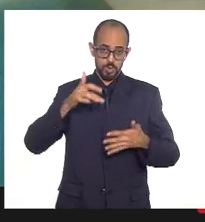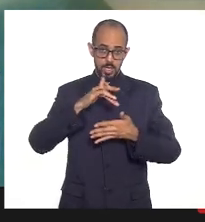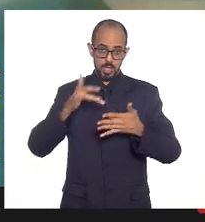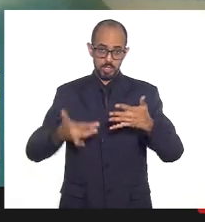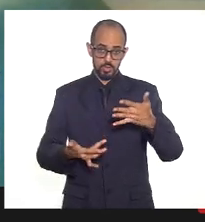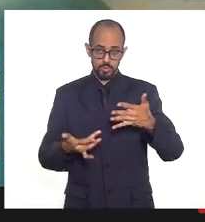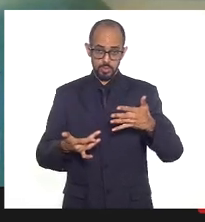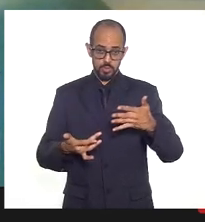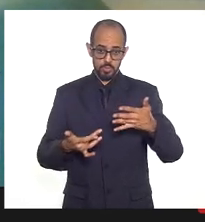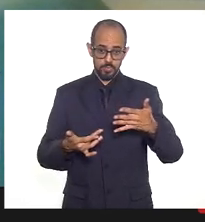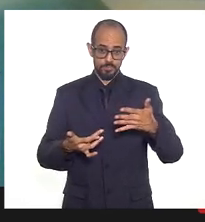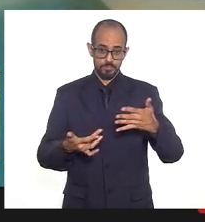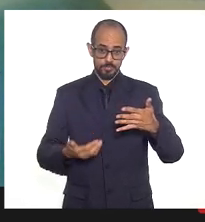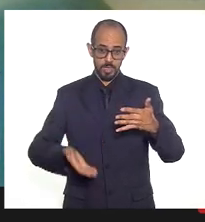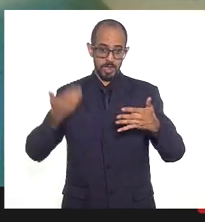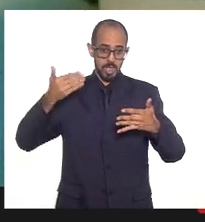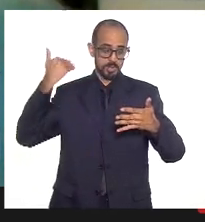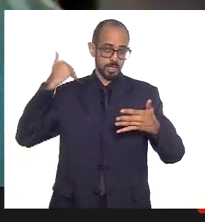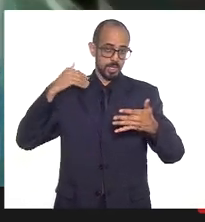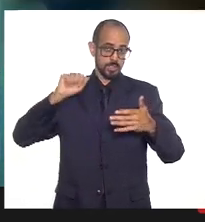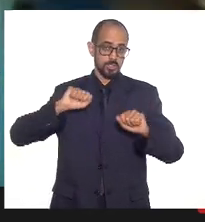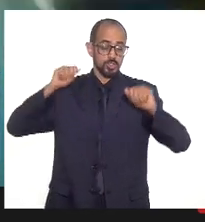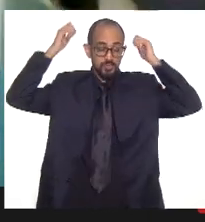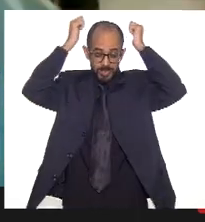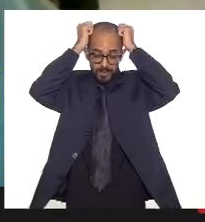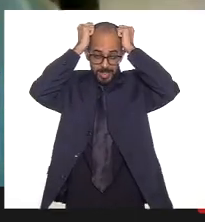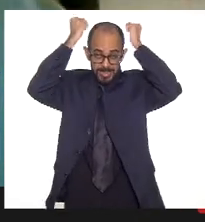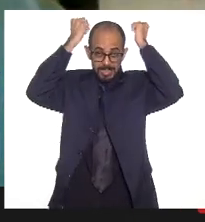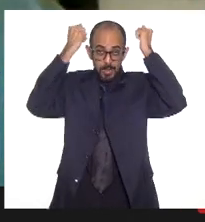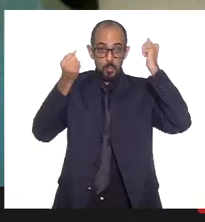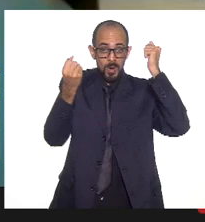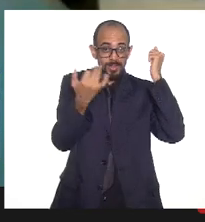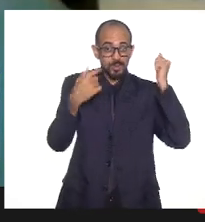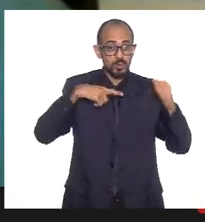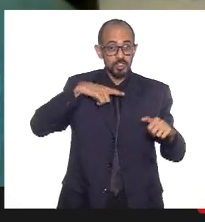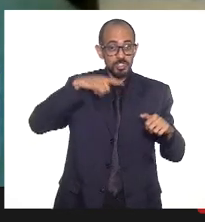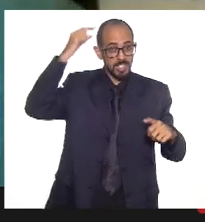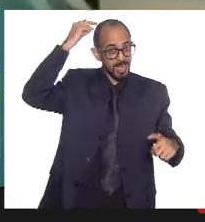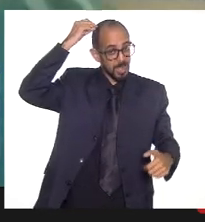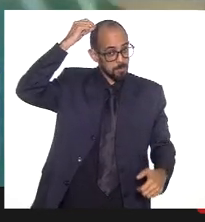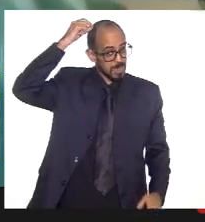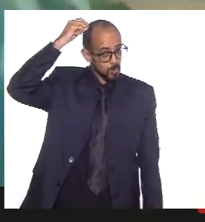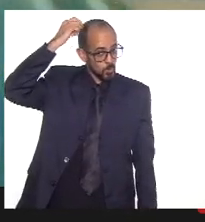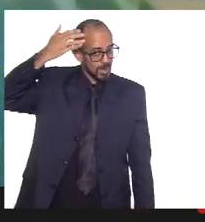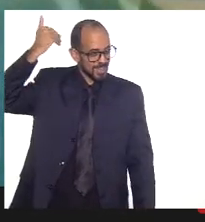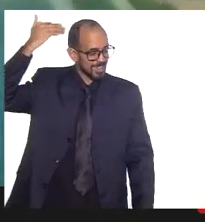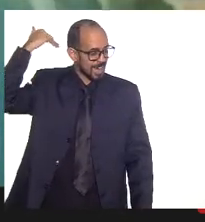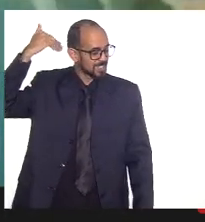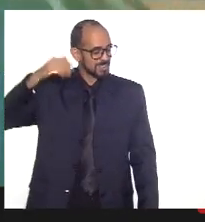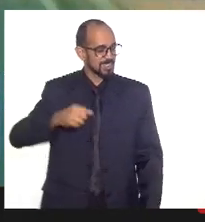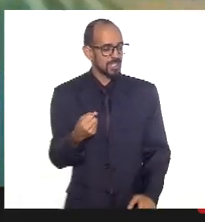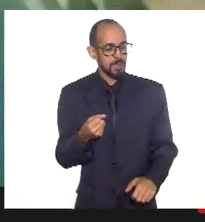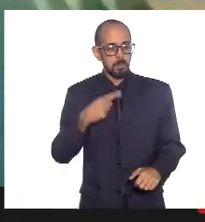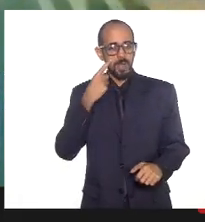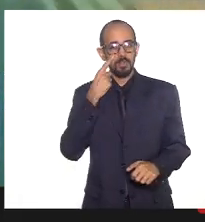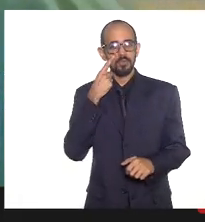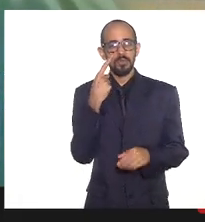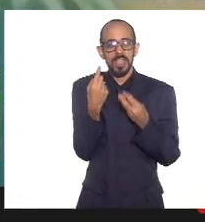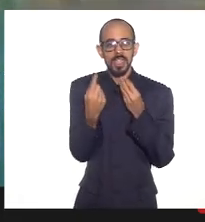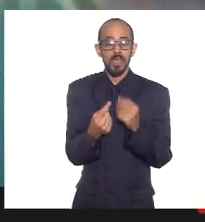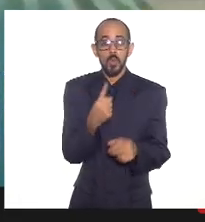Tinha uma época que a gente ficava arrancando os cabelos, no tempo que eu tinha cabelos, né, para ver se ia ser 1 quilômetro